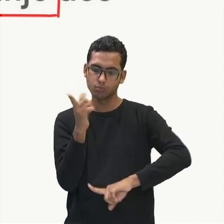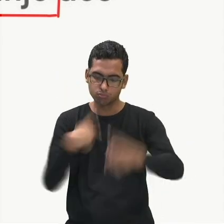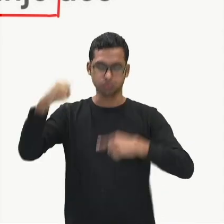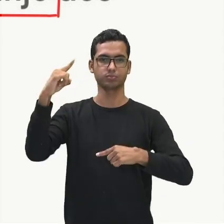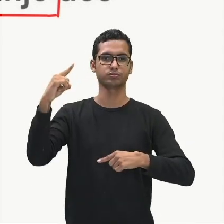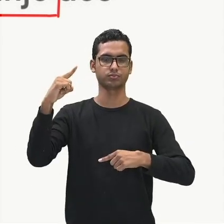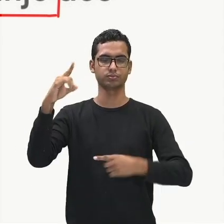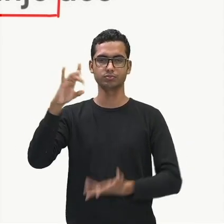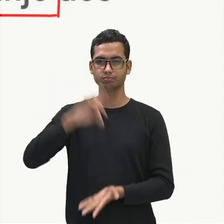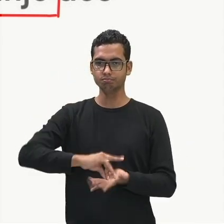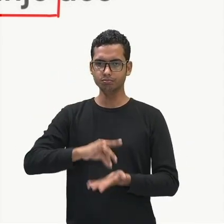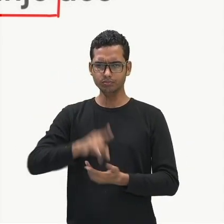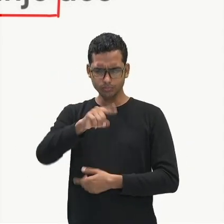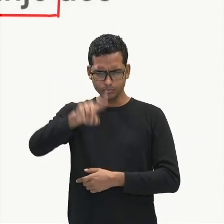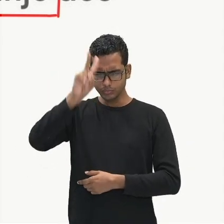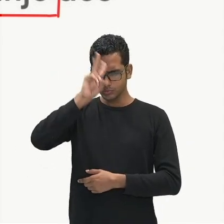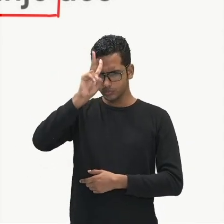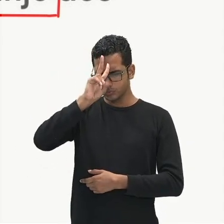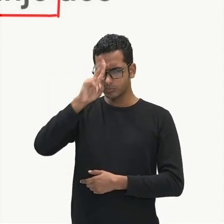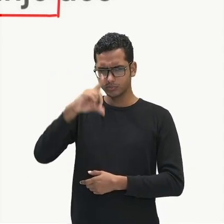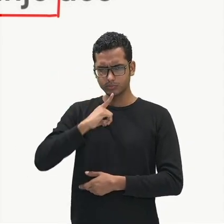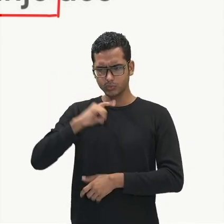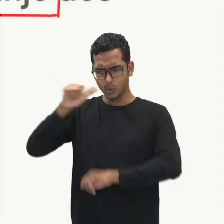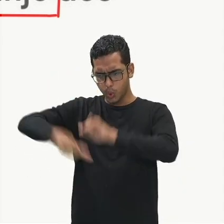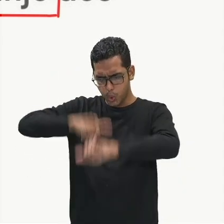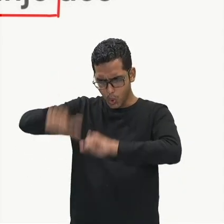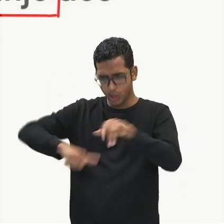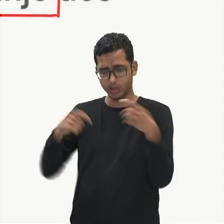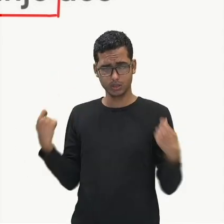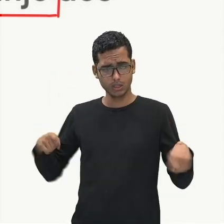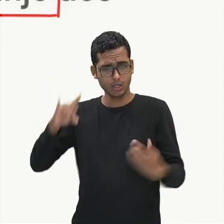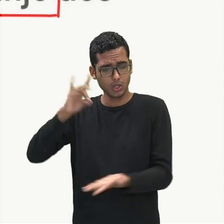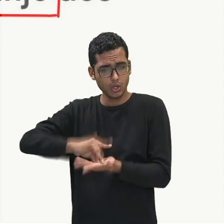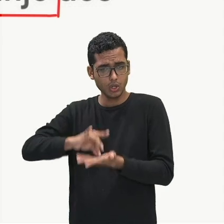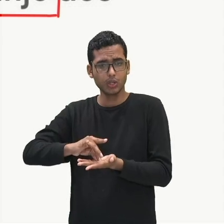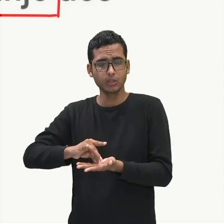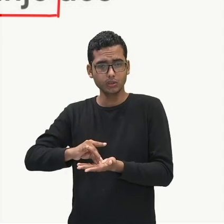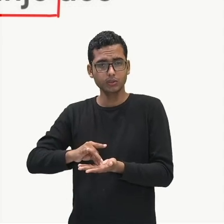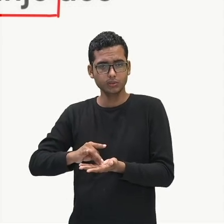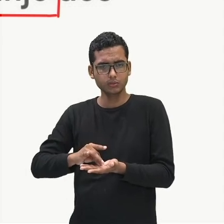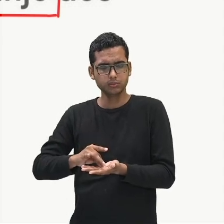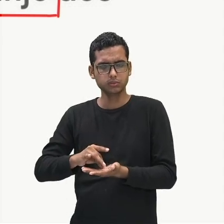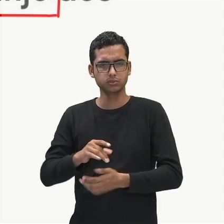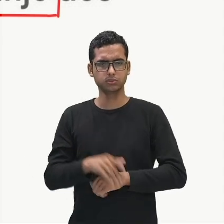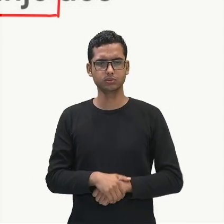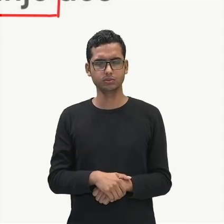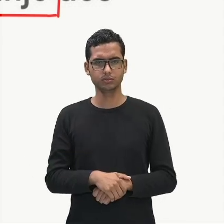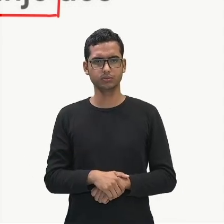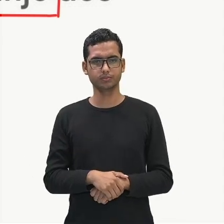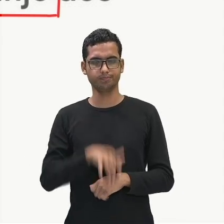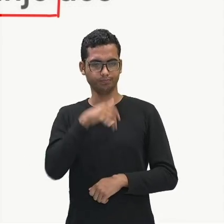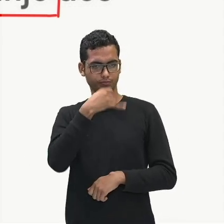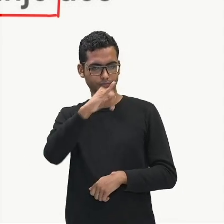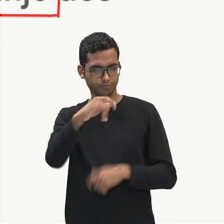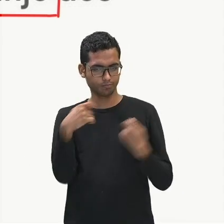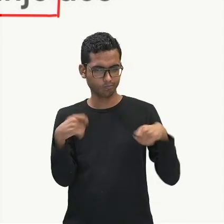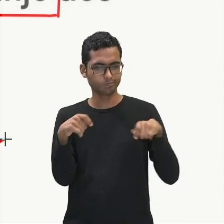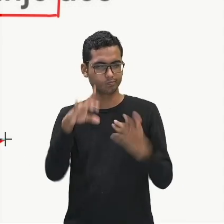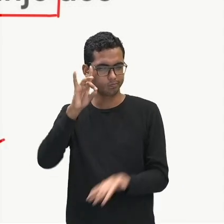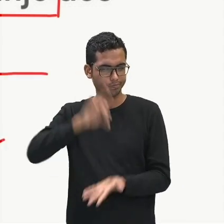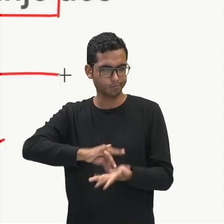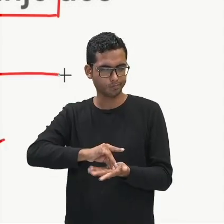né? Vocês lembram que existem reações que precisam de um empurrãozinho, que precisam da energia de